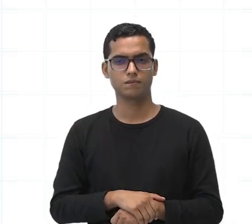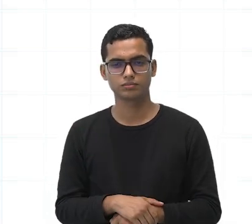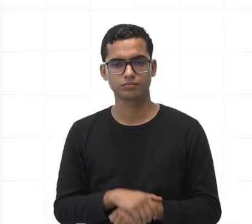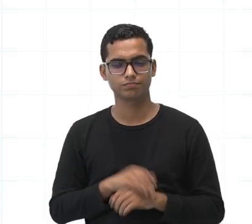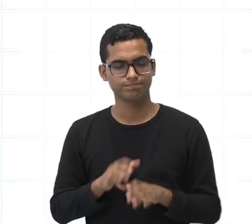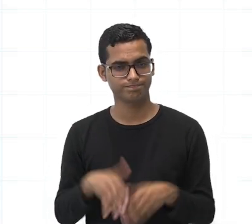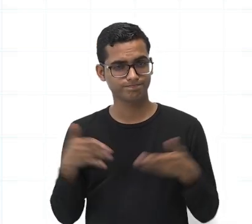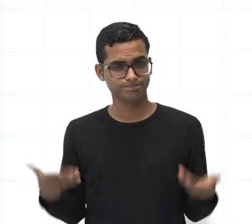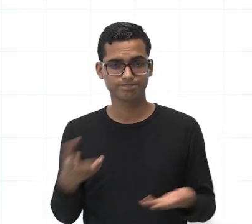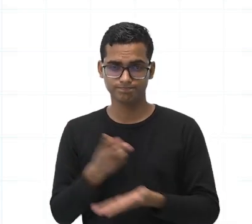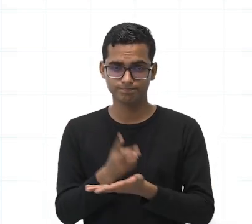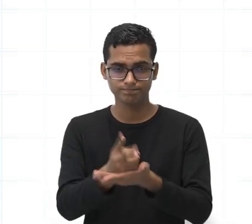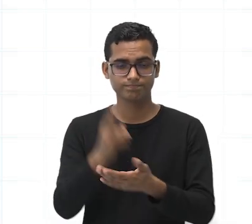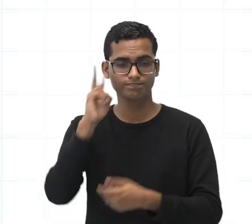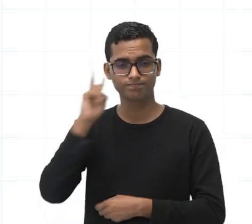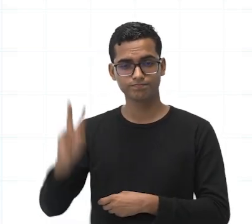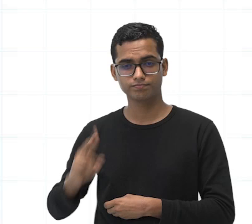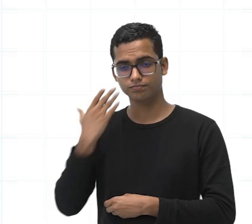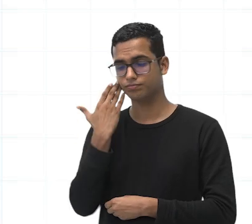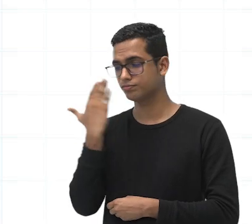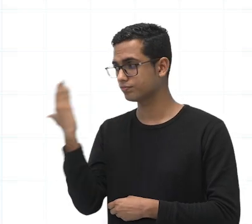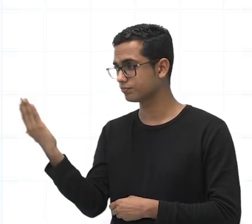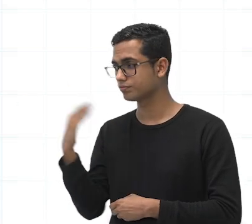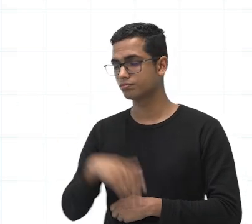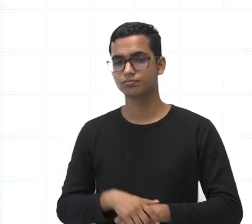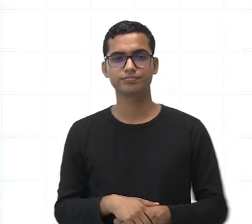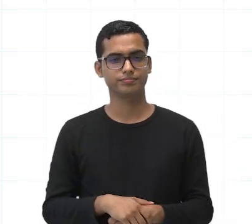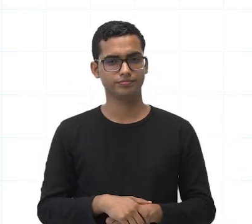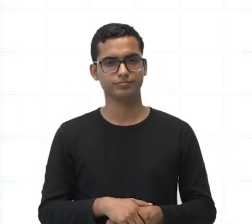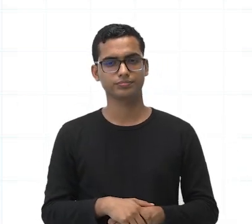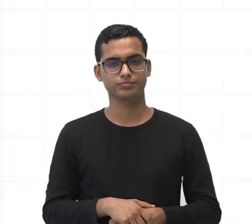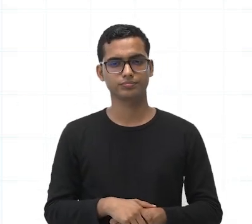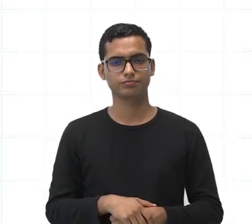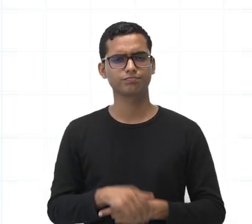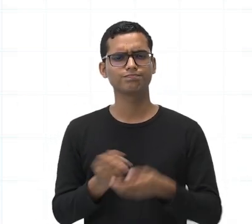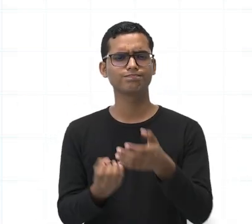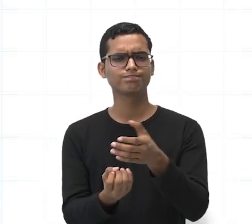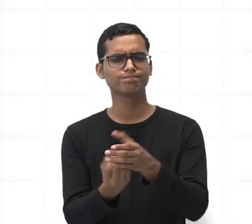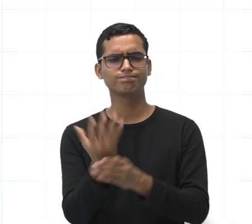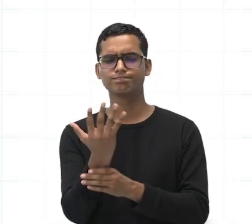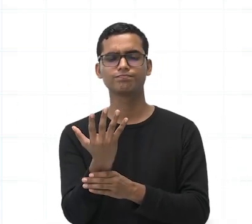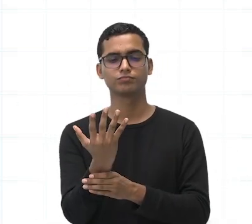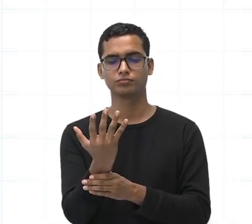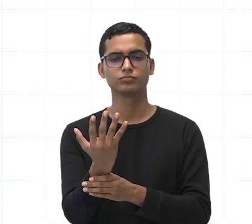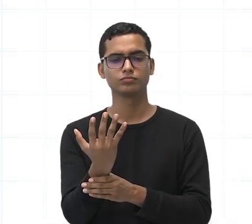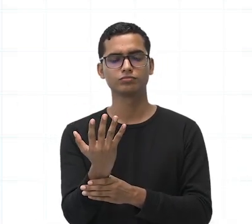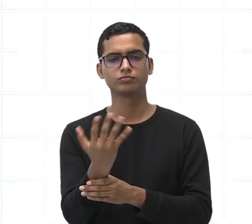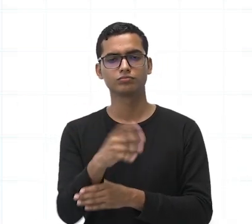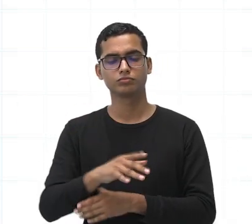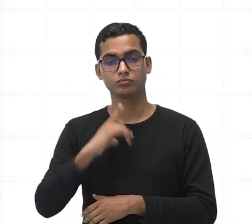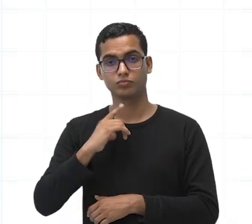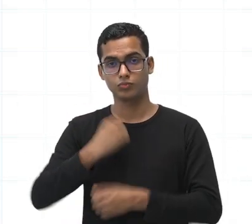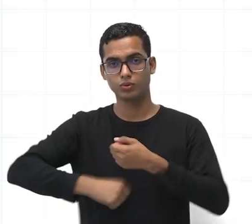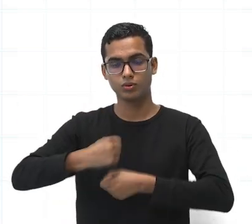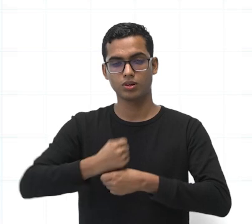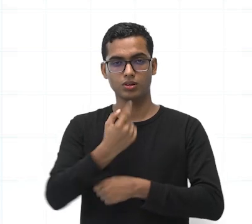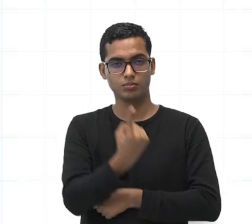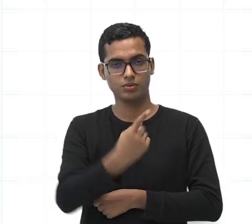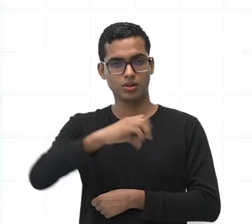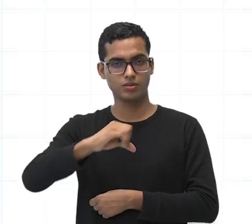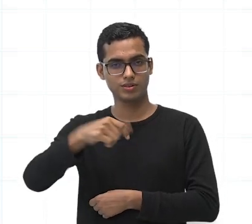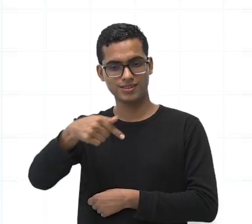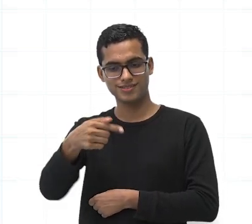Muito bem, prosseguindo na história, eu quero contar para vocês aí sobre o surgimento da primeira pista de skate na